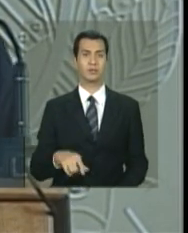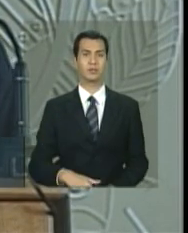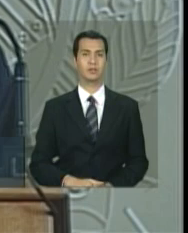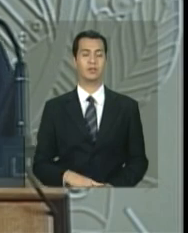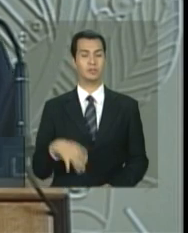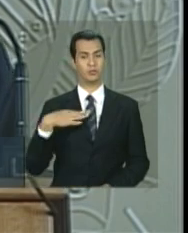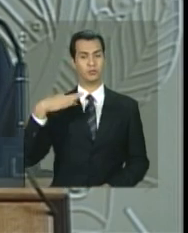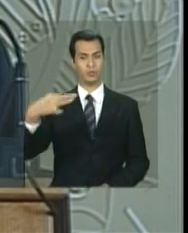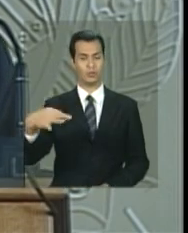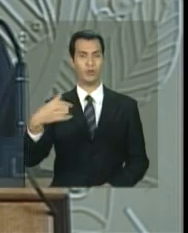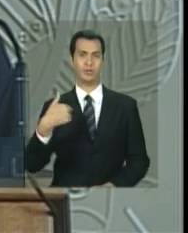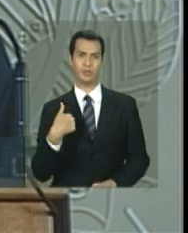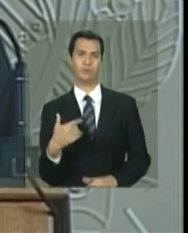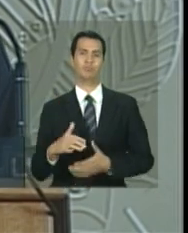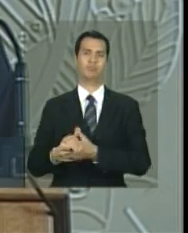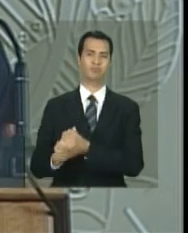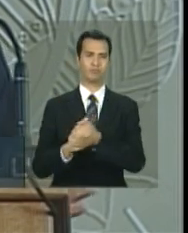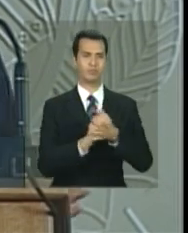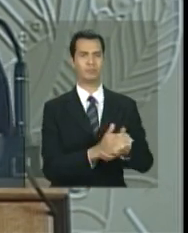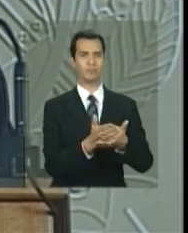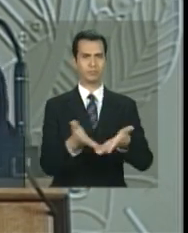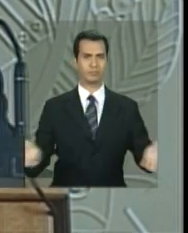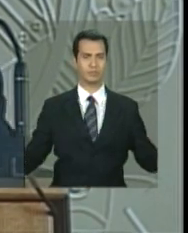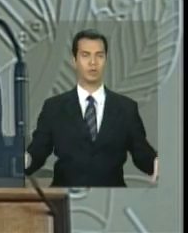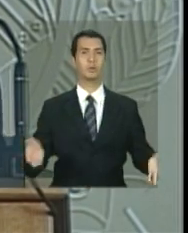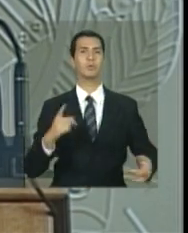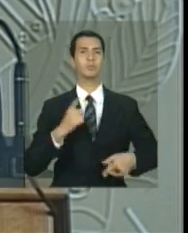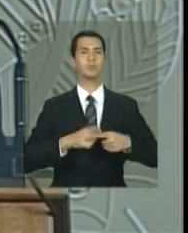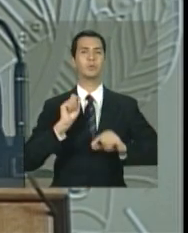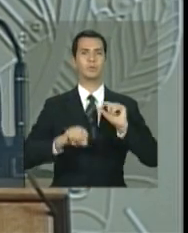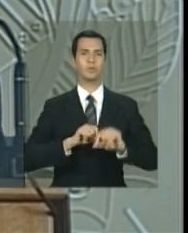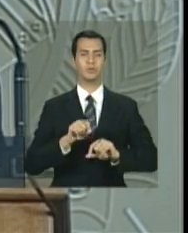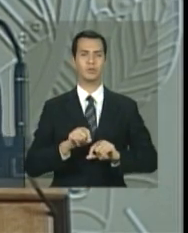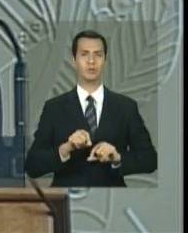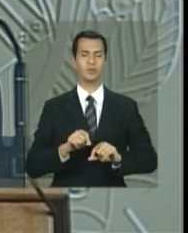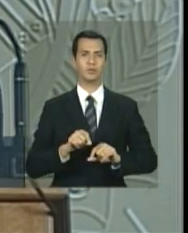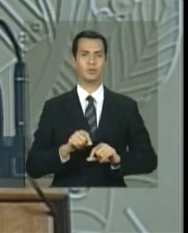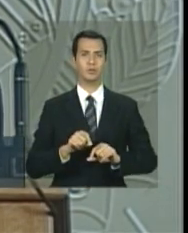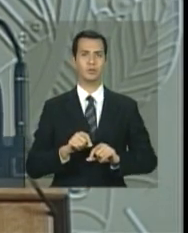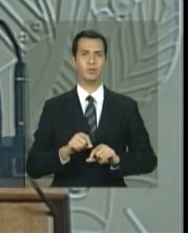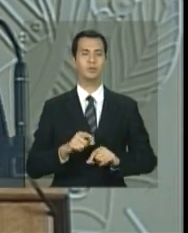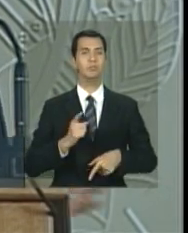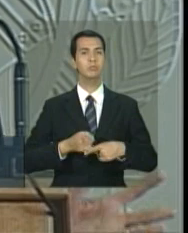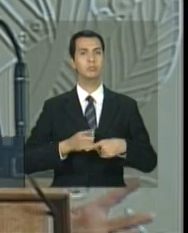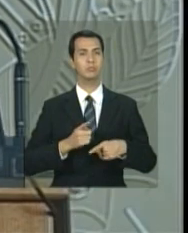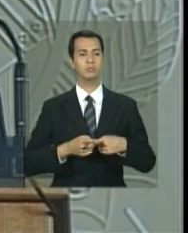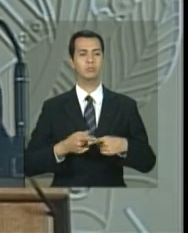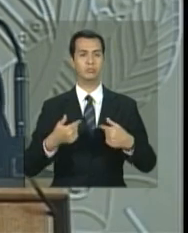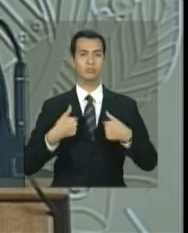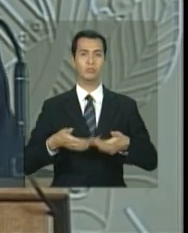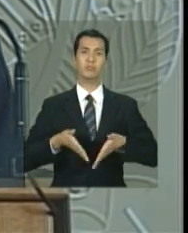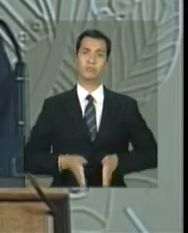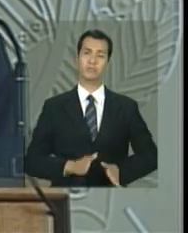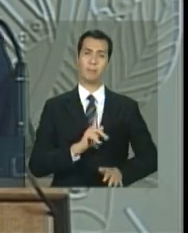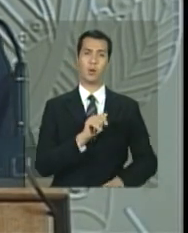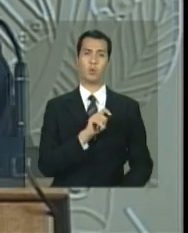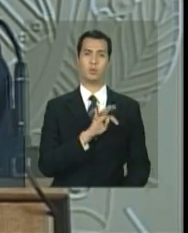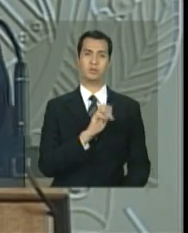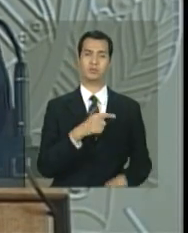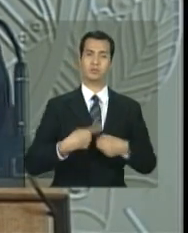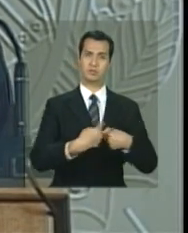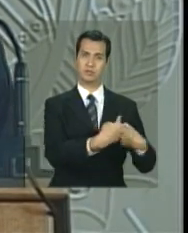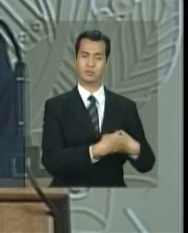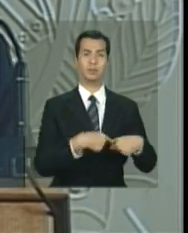para saudar os homenageados, se deva precisamente à circunstância de ser paulista de nascimento e